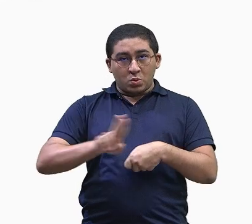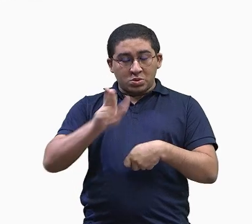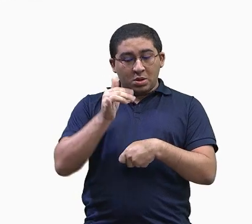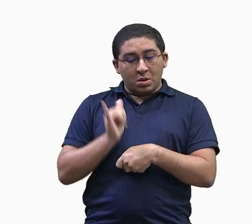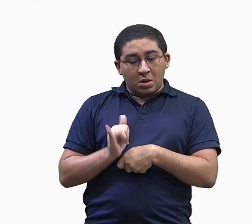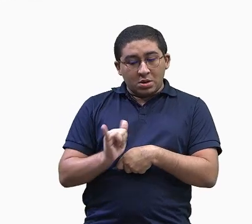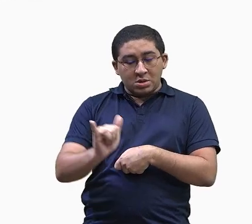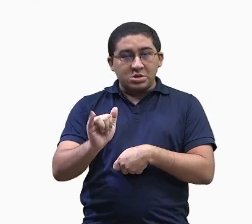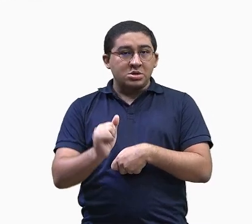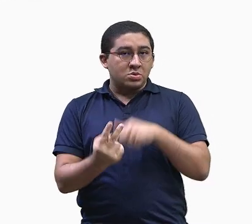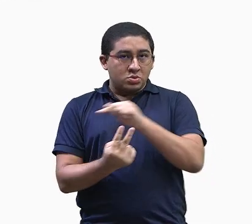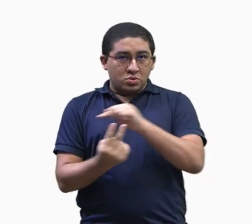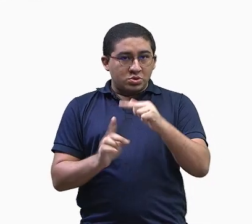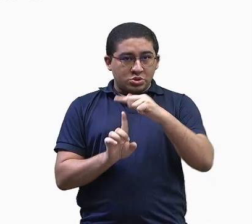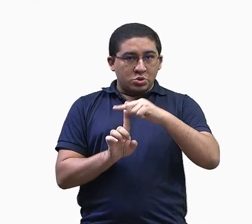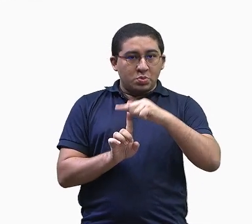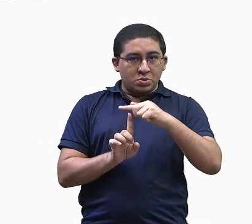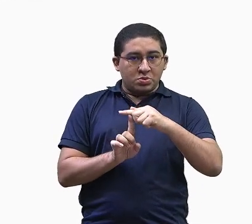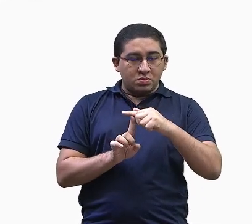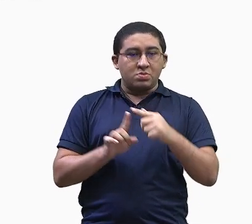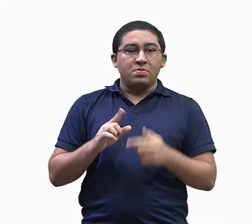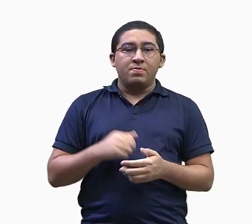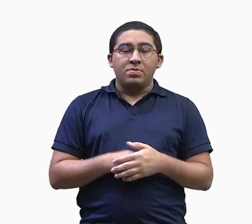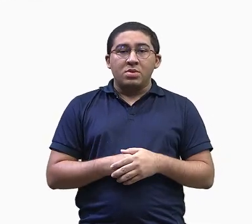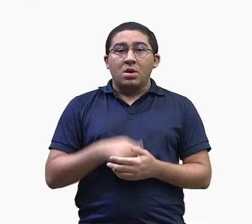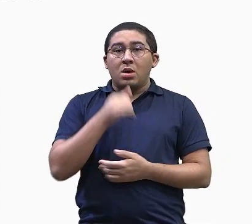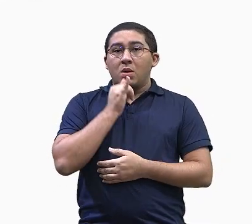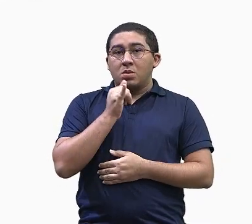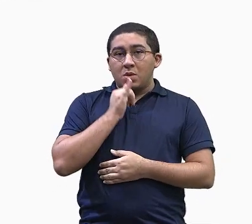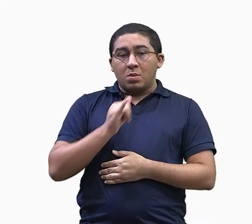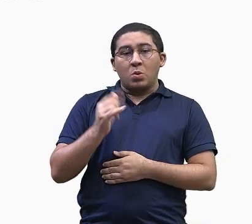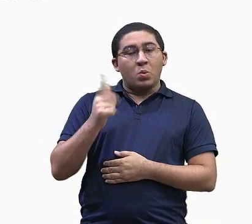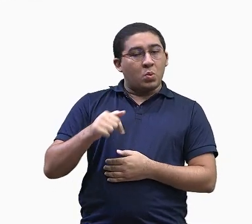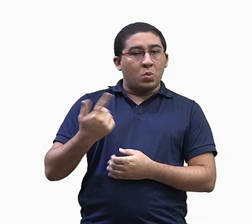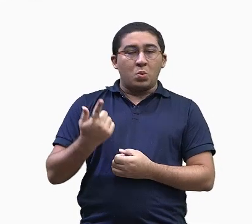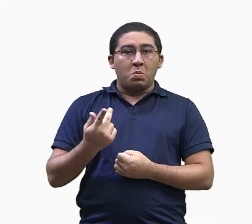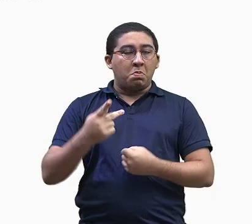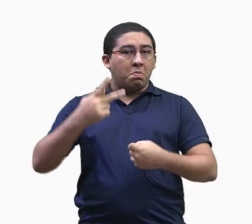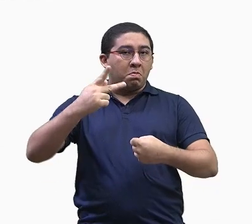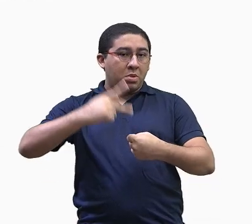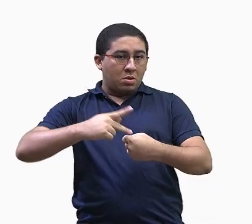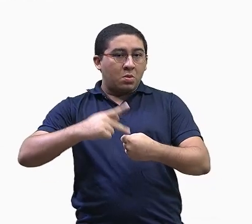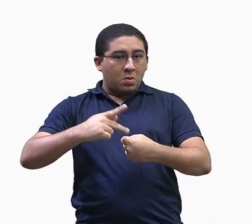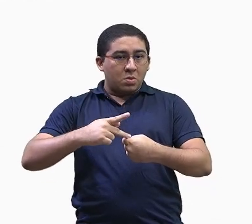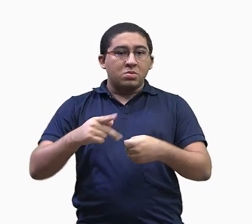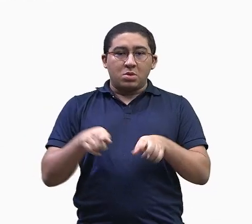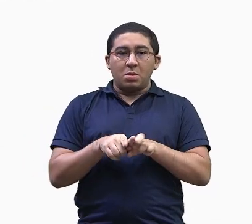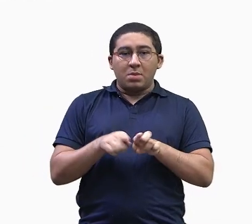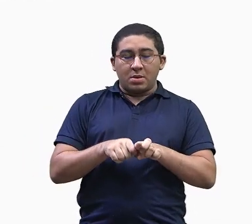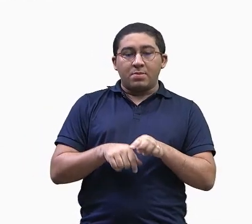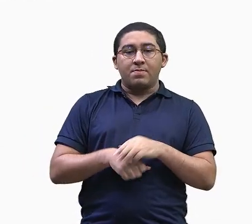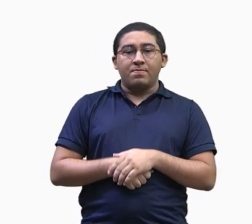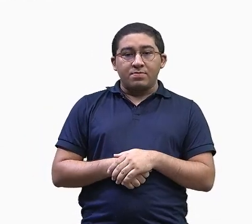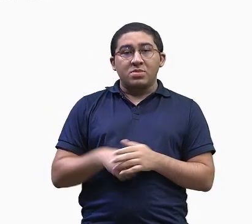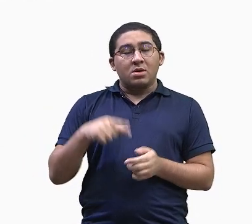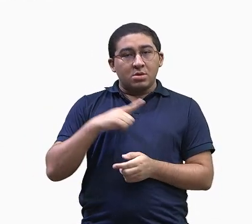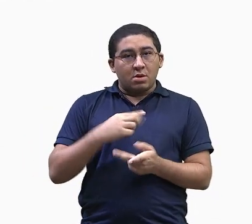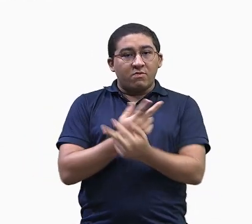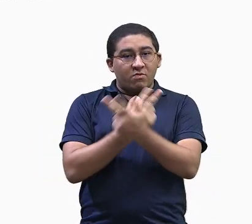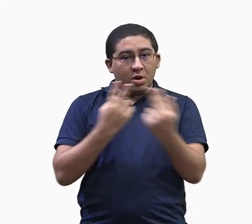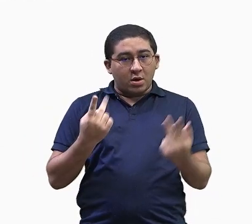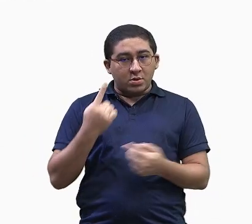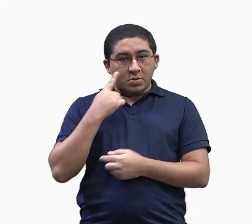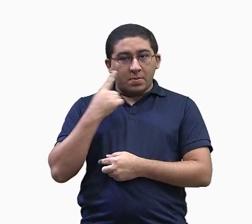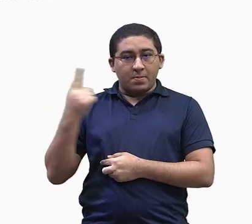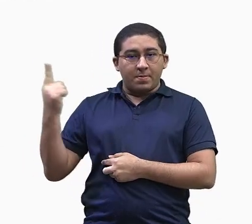energia não renovável, como, por exemplo, os combustíveis fósseis, né? E aí nós temos, nesses combustíveis, o petróleo,